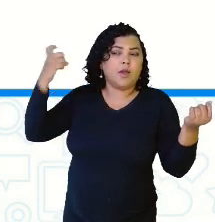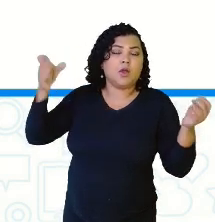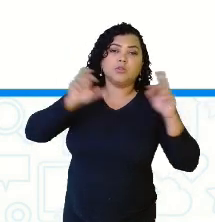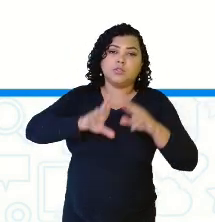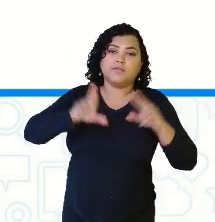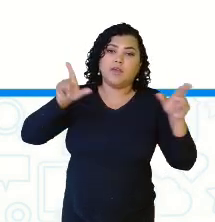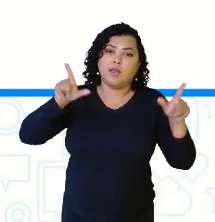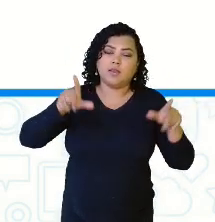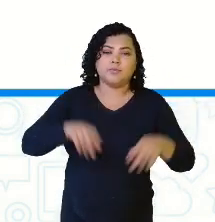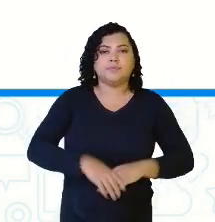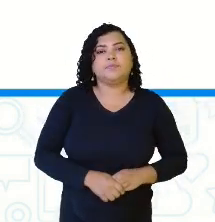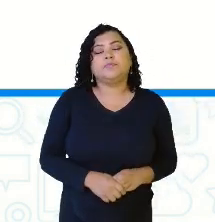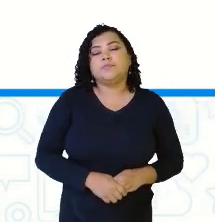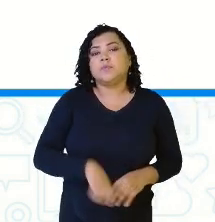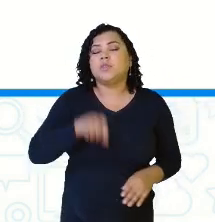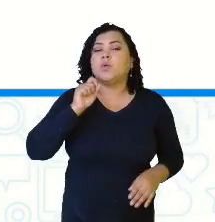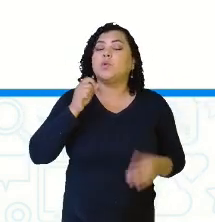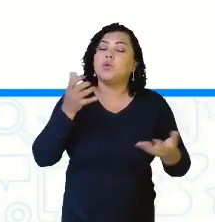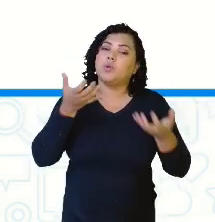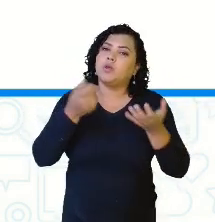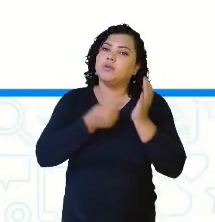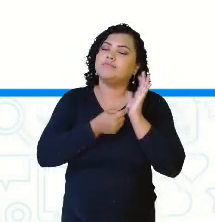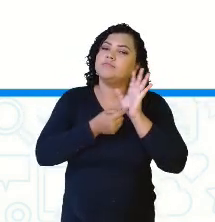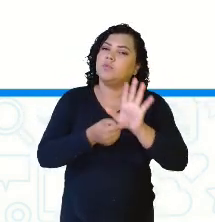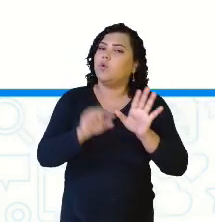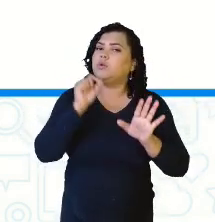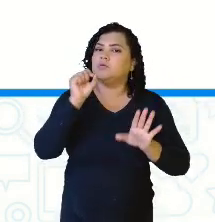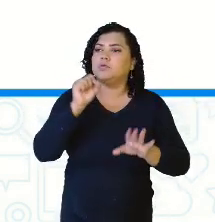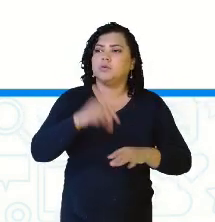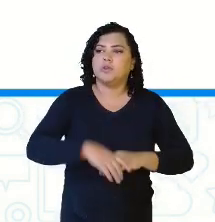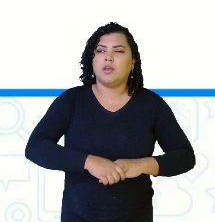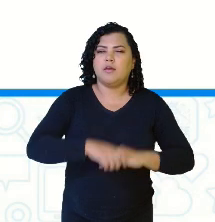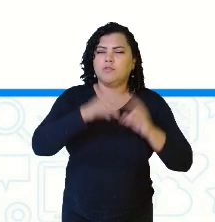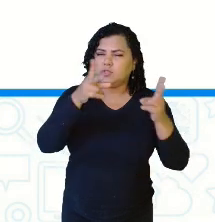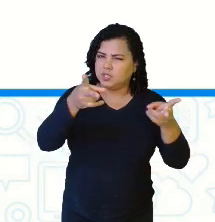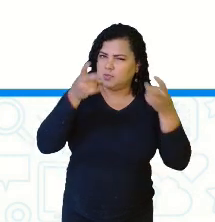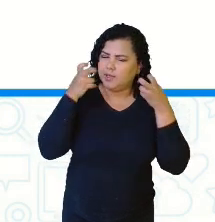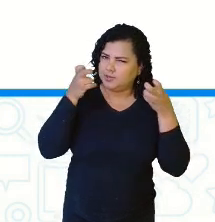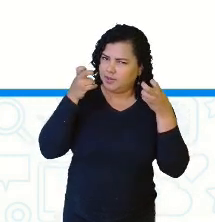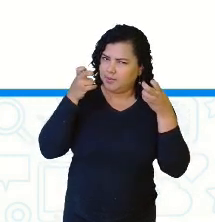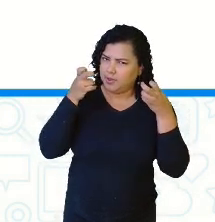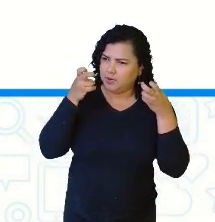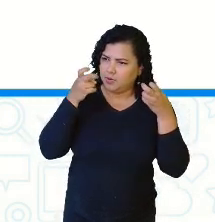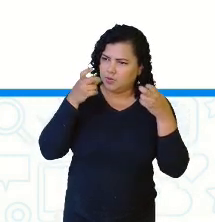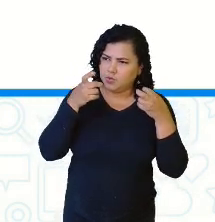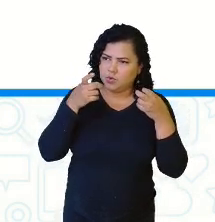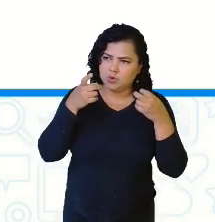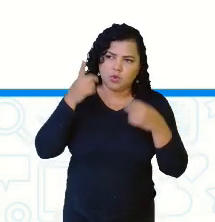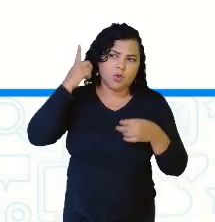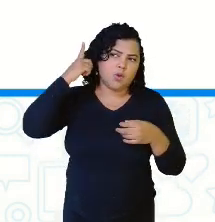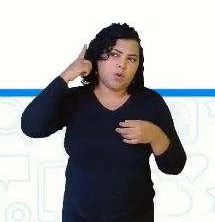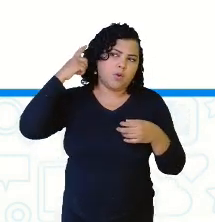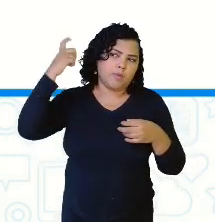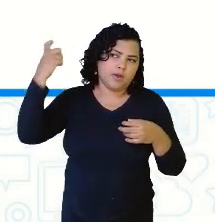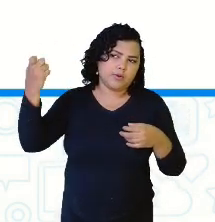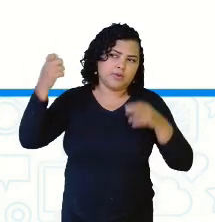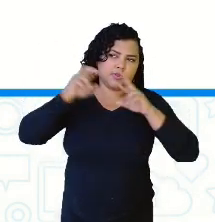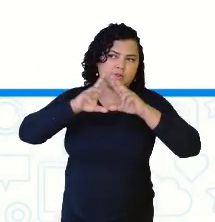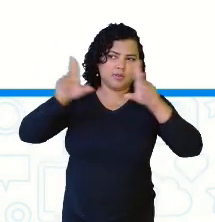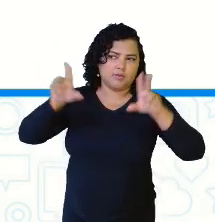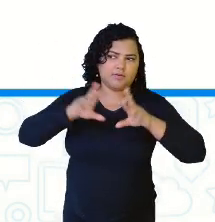Então, o que eu quero falar é o seguinte. Deu para ouvir aí em casa? Gostaria de saber se deu para